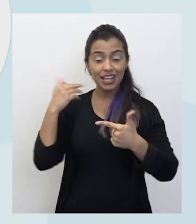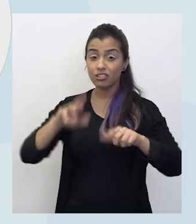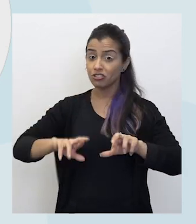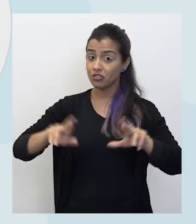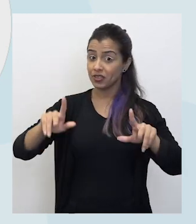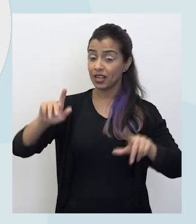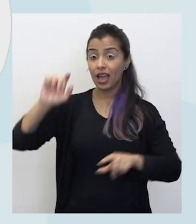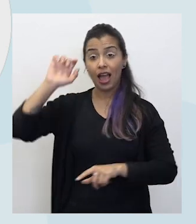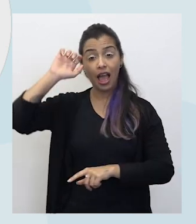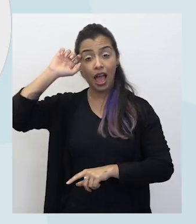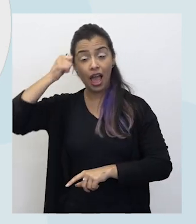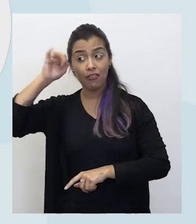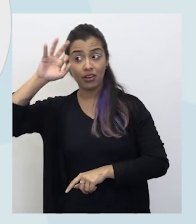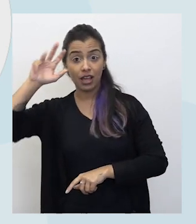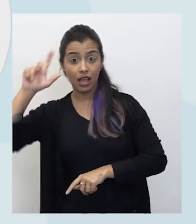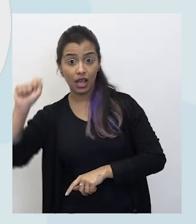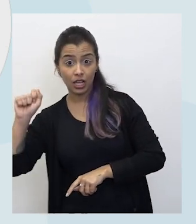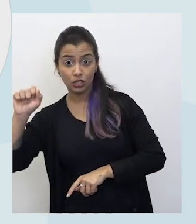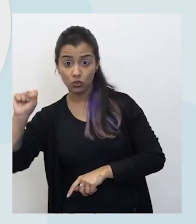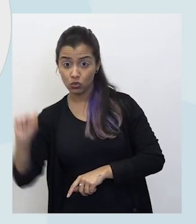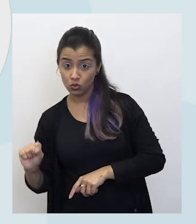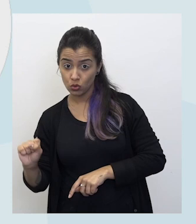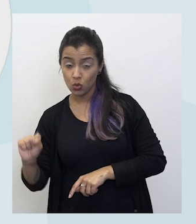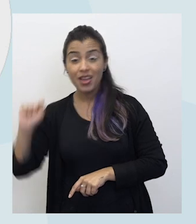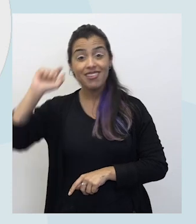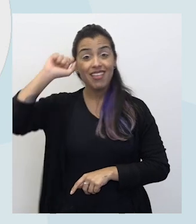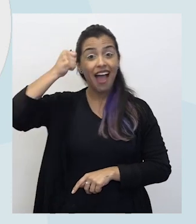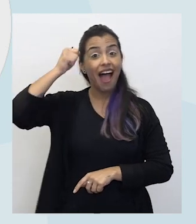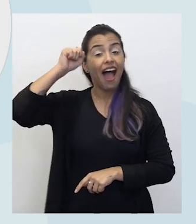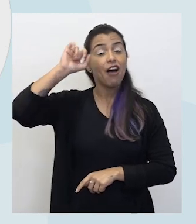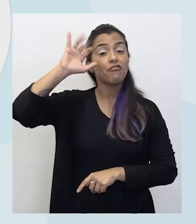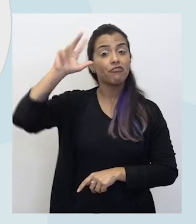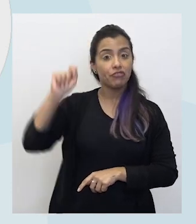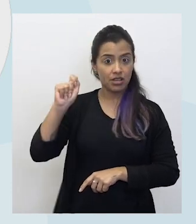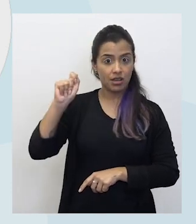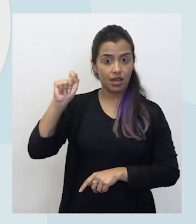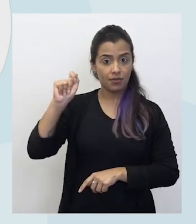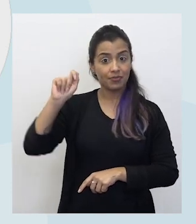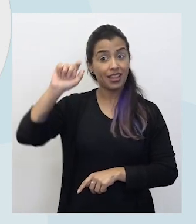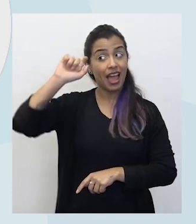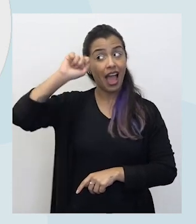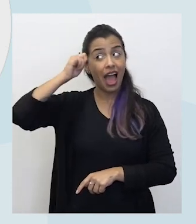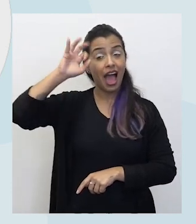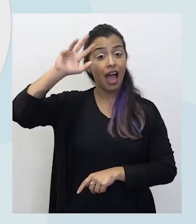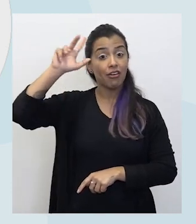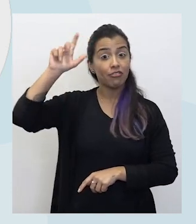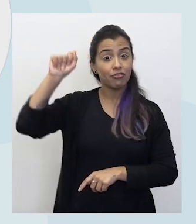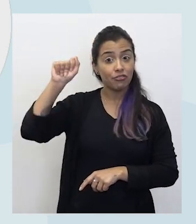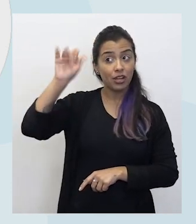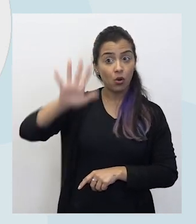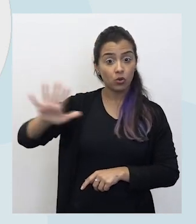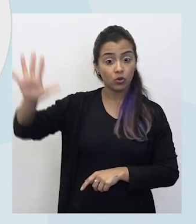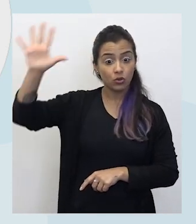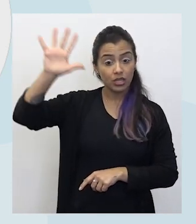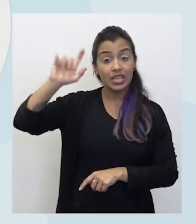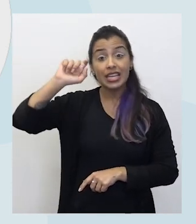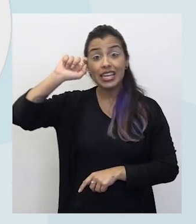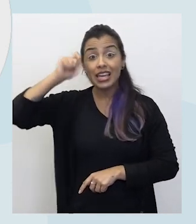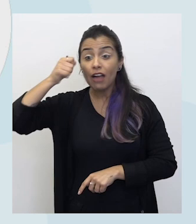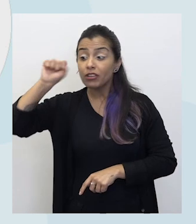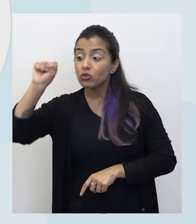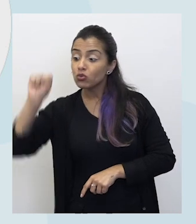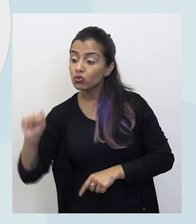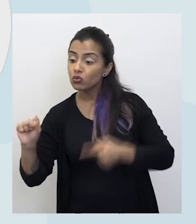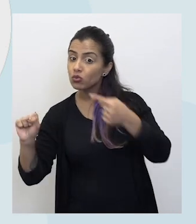da África do Sul para a África, né? A África é o continente e a África do Sul é o